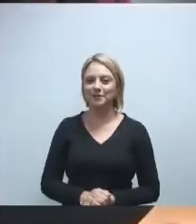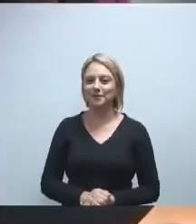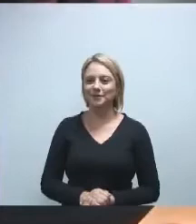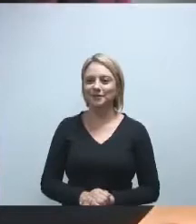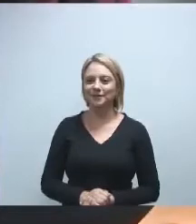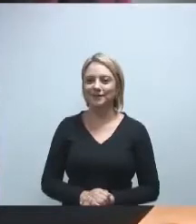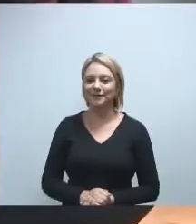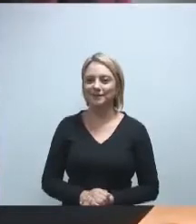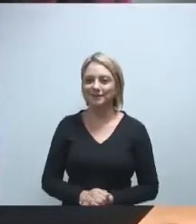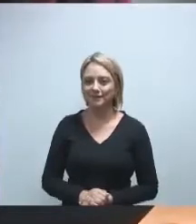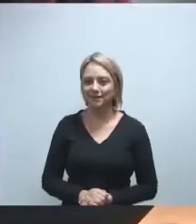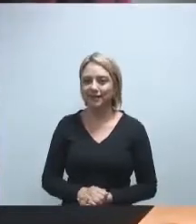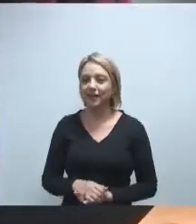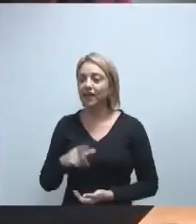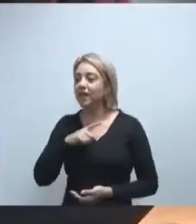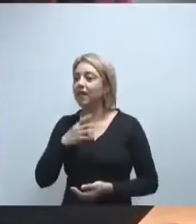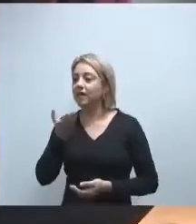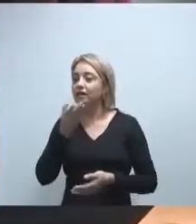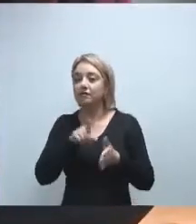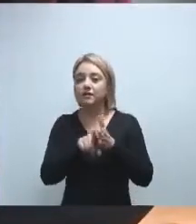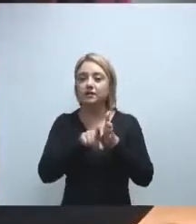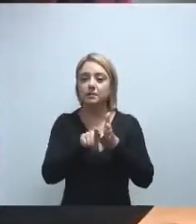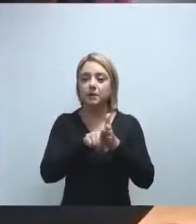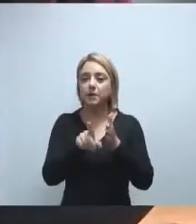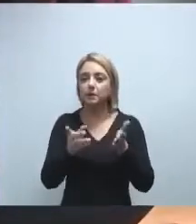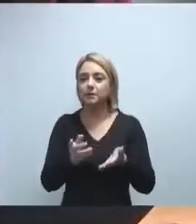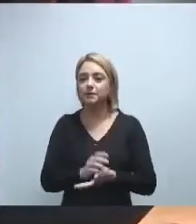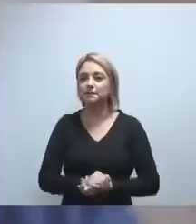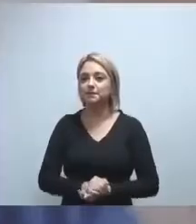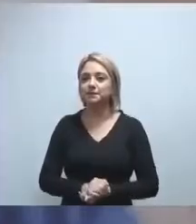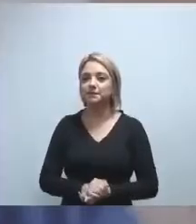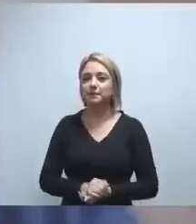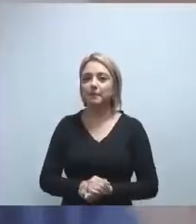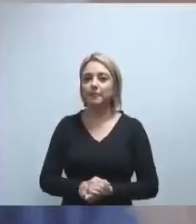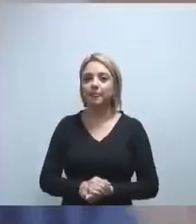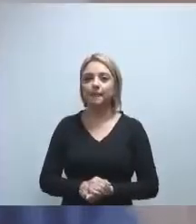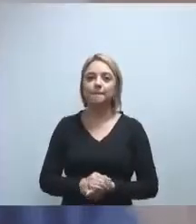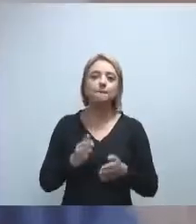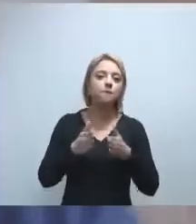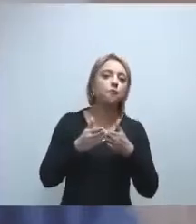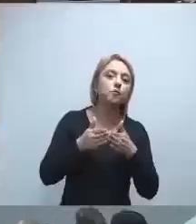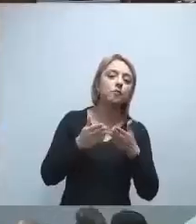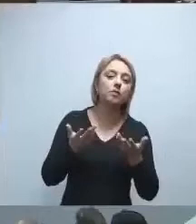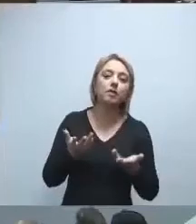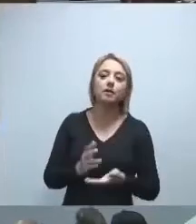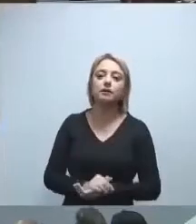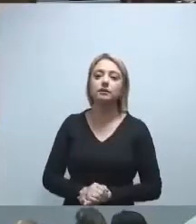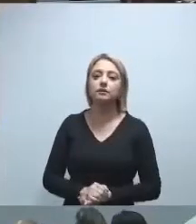quando tem um tempinho que gostaria de fazer uma pergunta foi pavoroso duarte